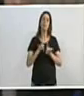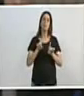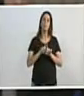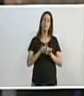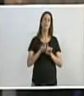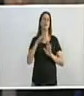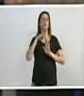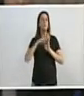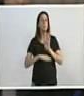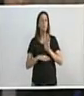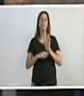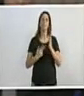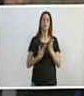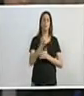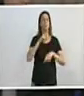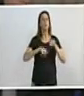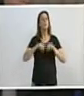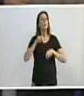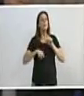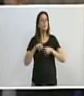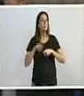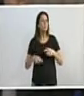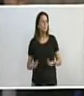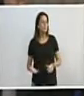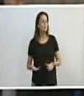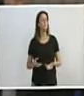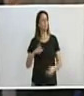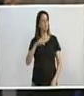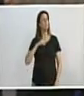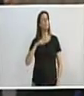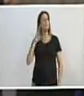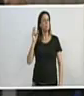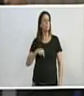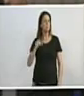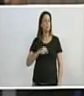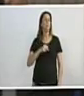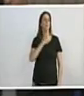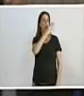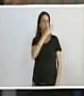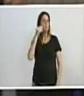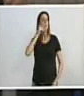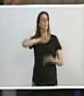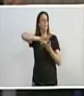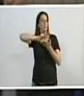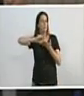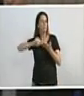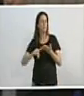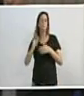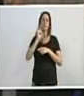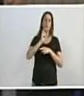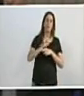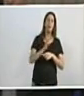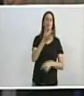compra de produtos. Então, o poder concedente de algum benefício, seja o federal, o estadual ou municipal, já tem